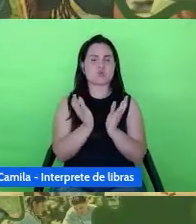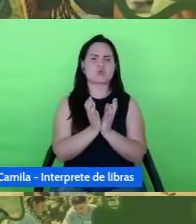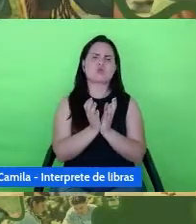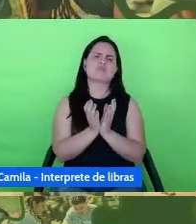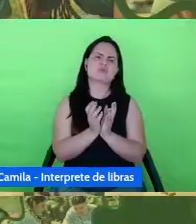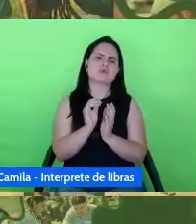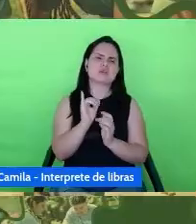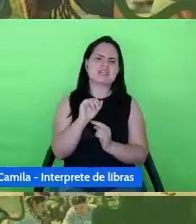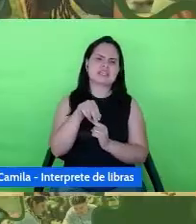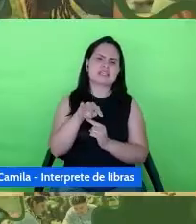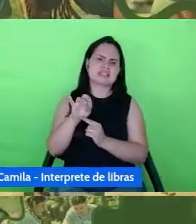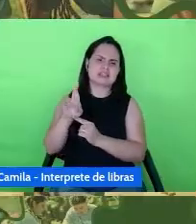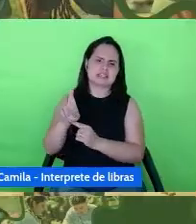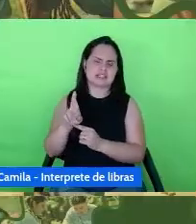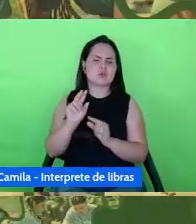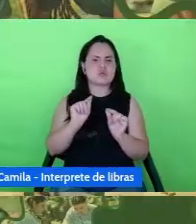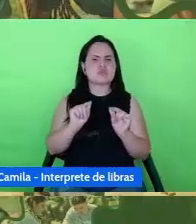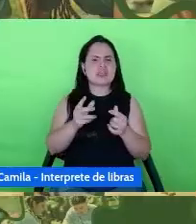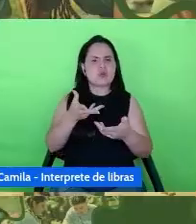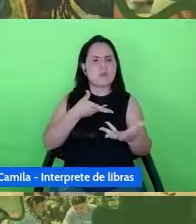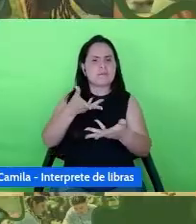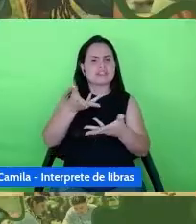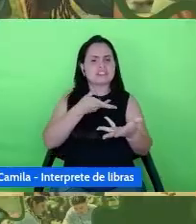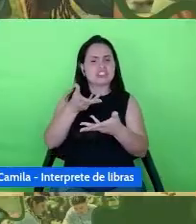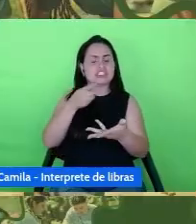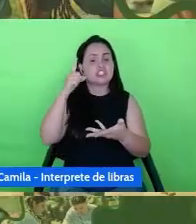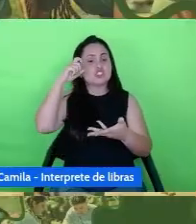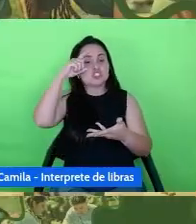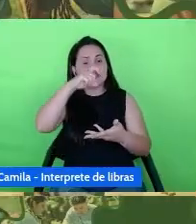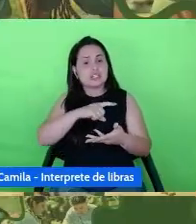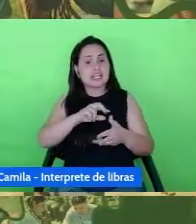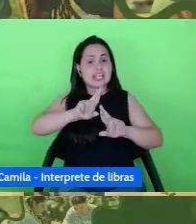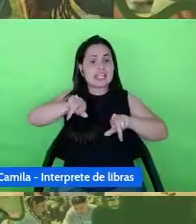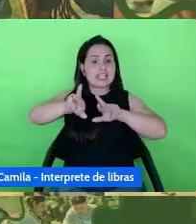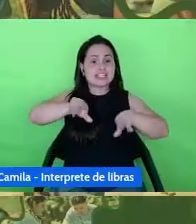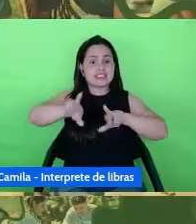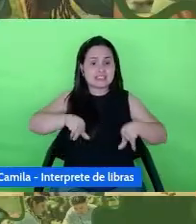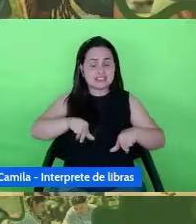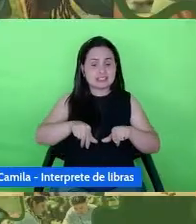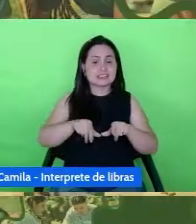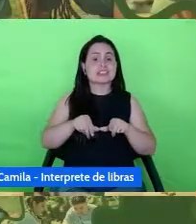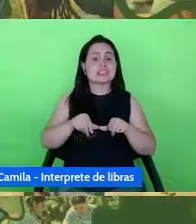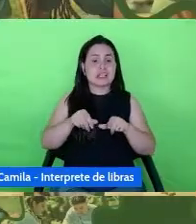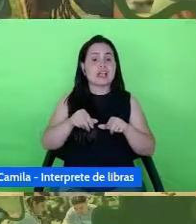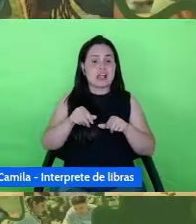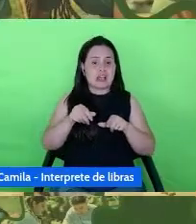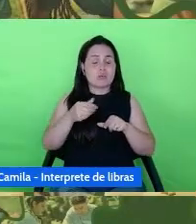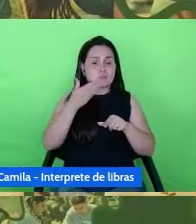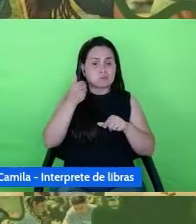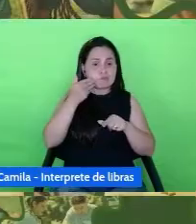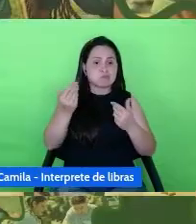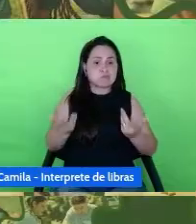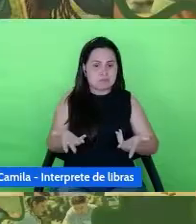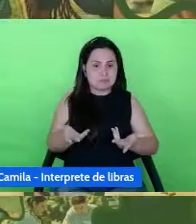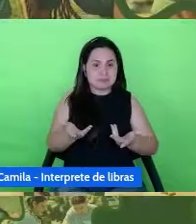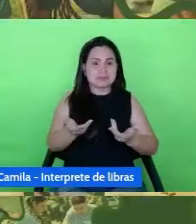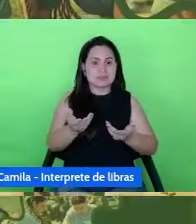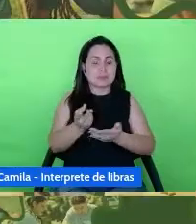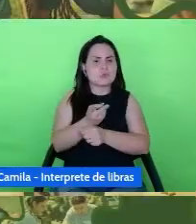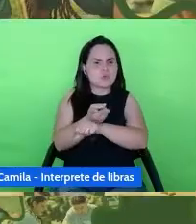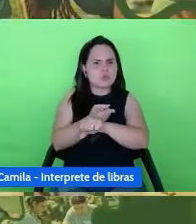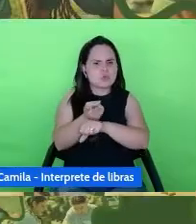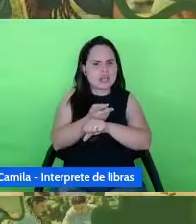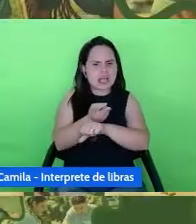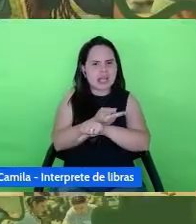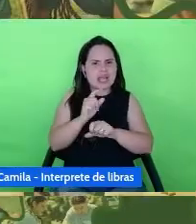interdisciplinares, e equipes que compartilhem diferentes conhecimentos. A busca da sustentabilidade, queridos e queridas, é